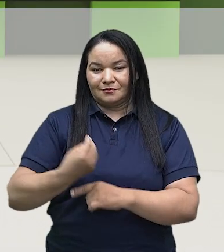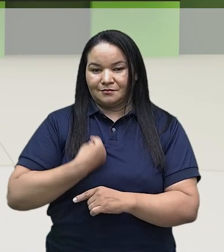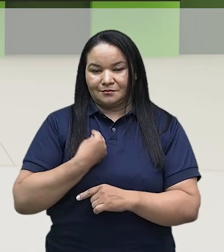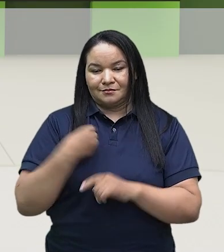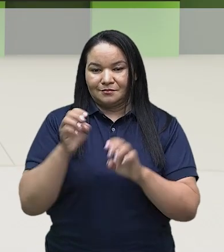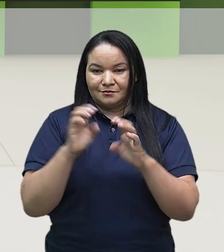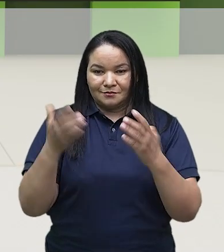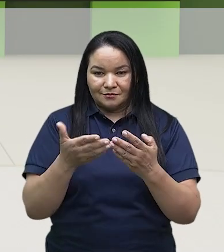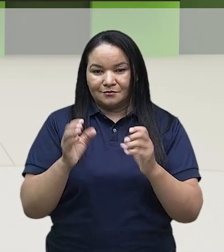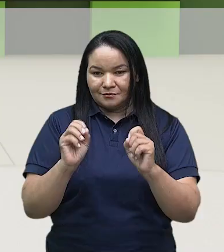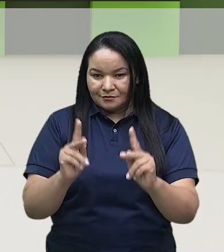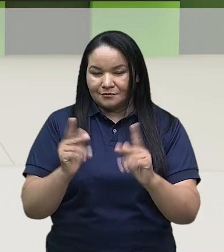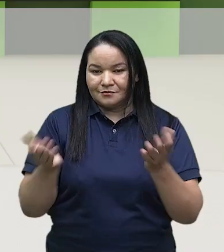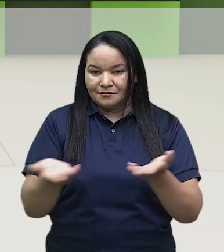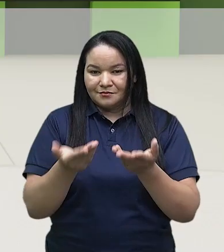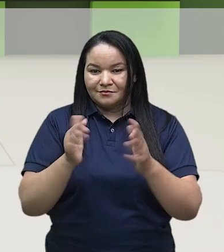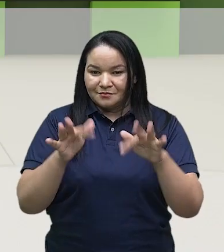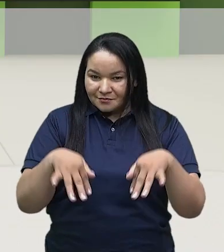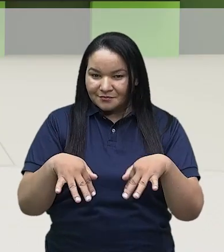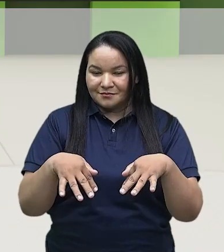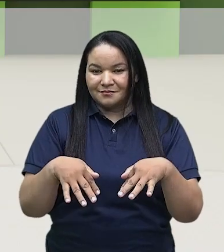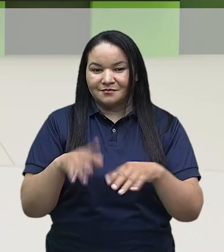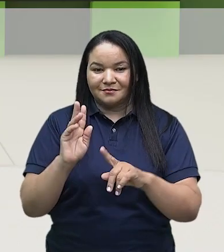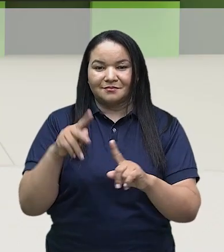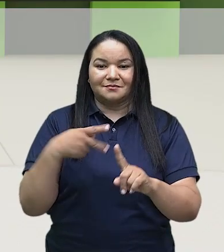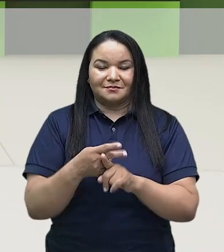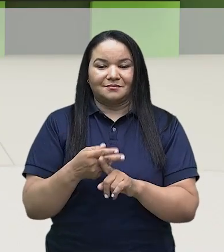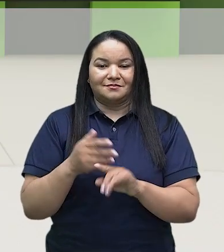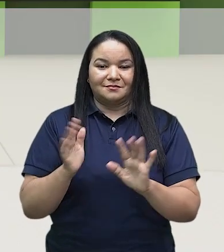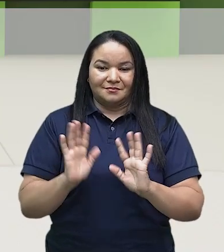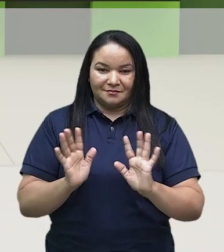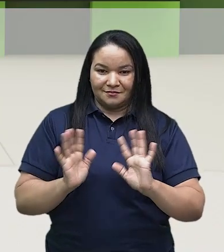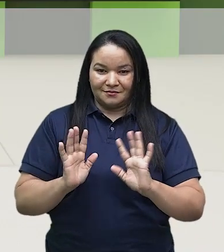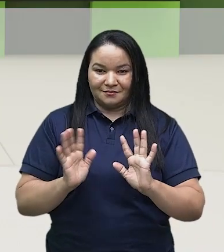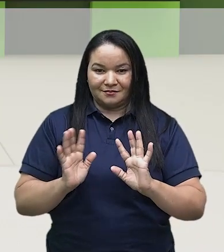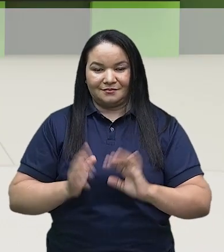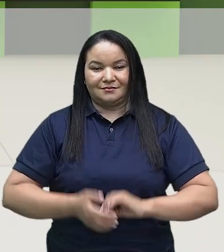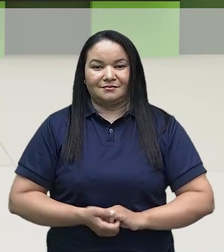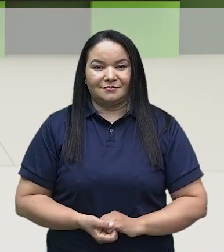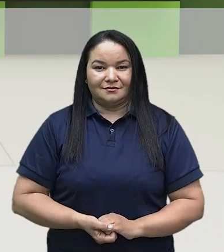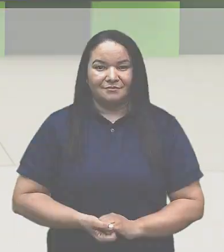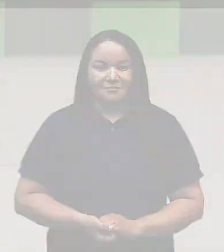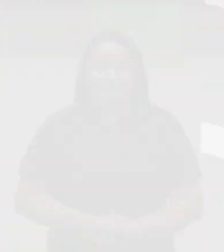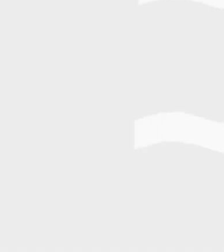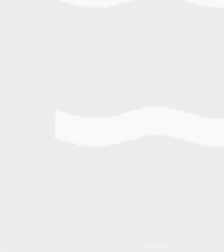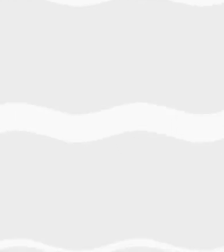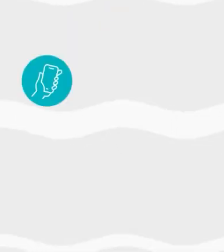ecossistema. Tá bom, gente? Por aqui eu finalizo a aula de hoje. Até uma próxima oportunidade. Tchau, tchau.